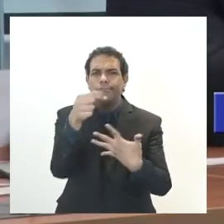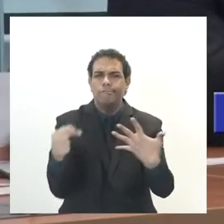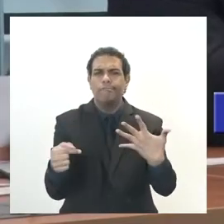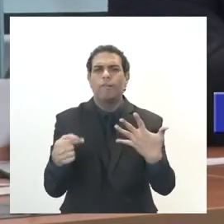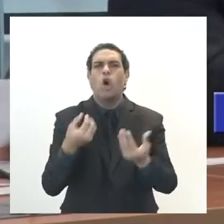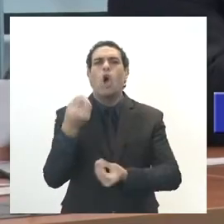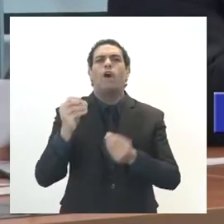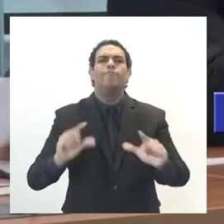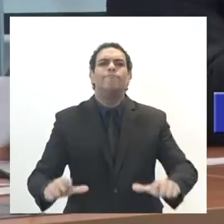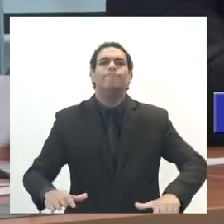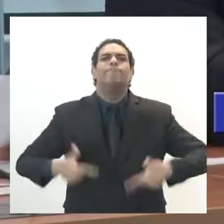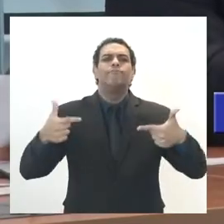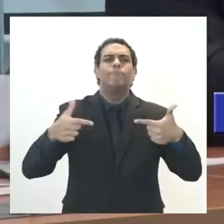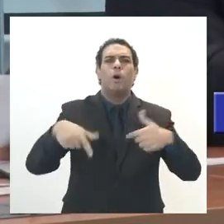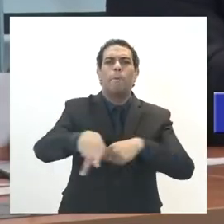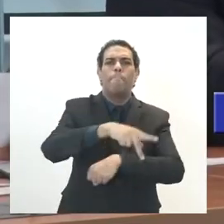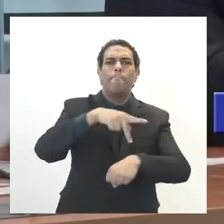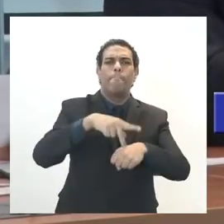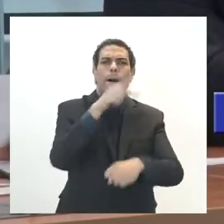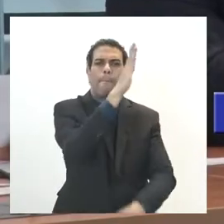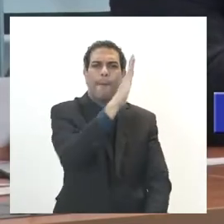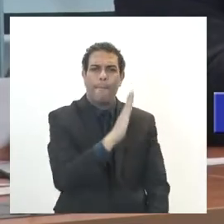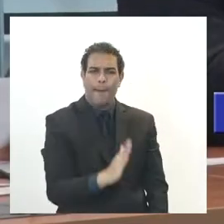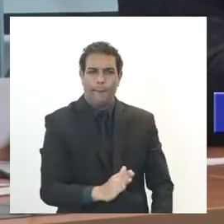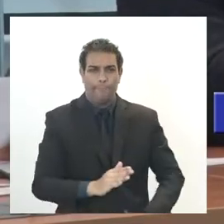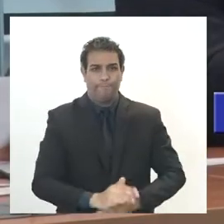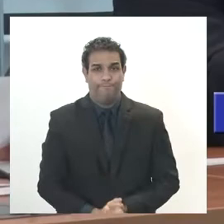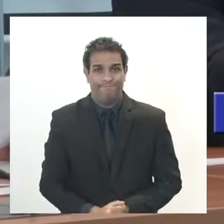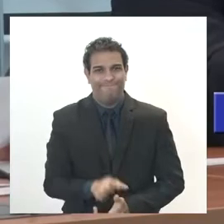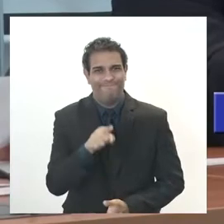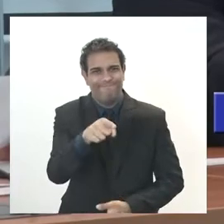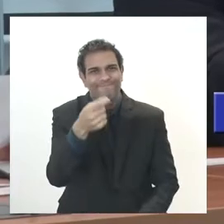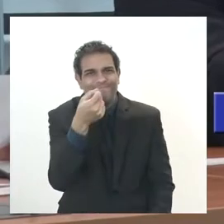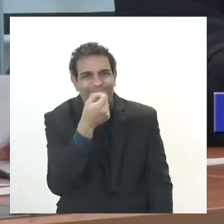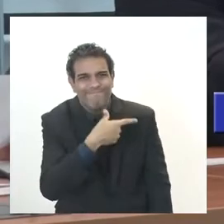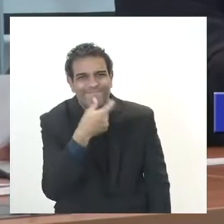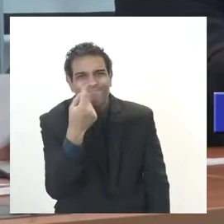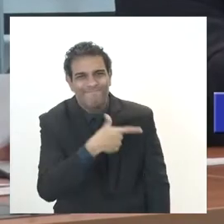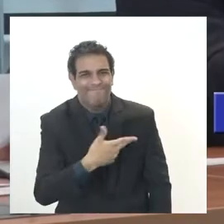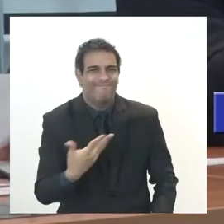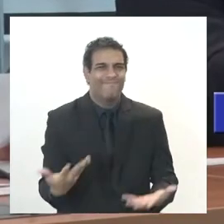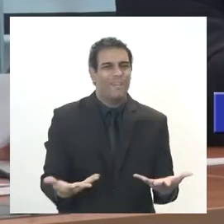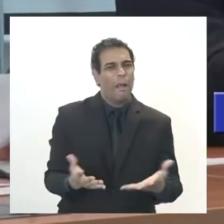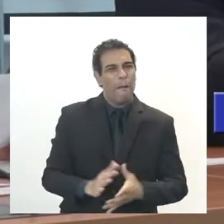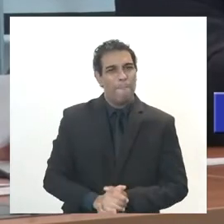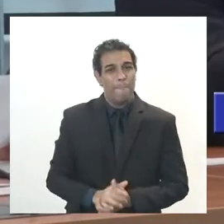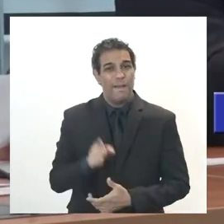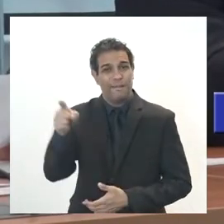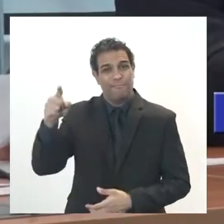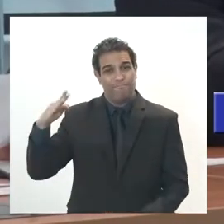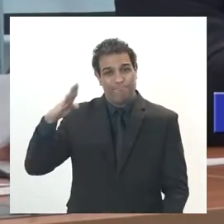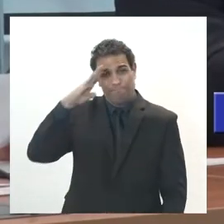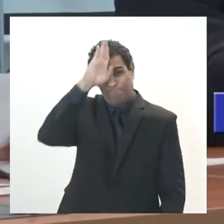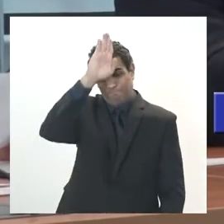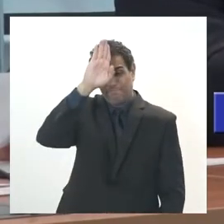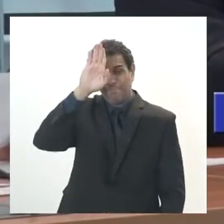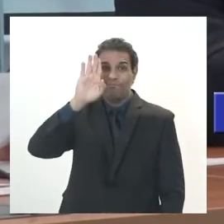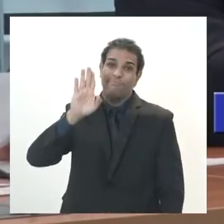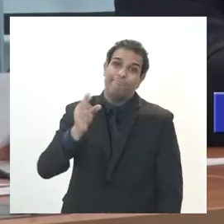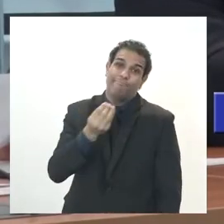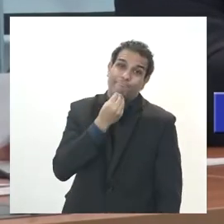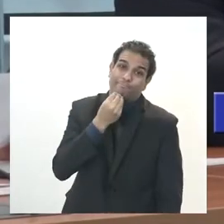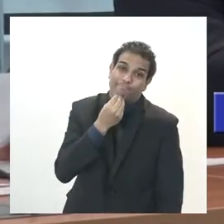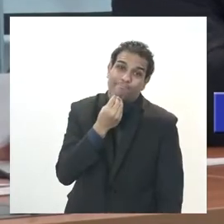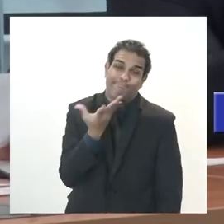país e tem que ser eu acho que é tão engraçado né Valdete que ele assumiu o poder é